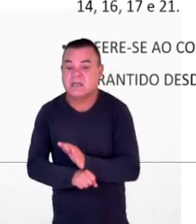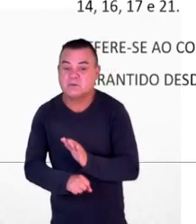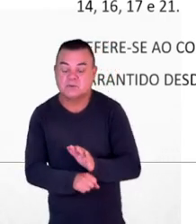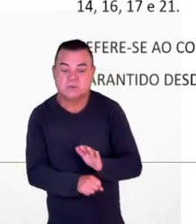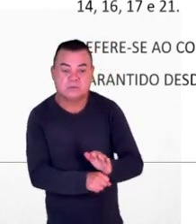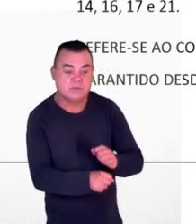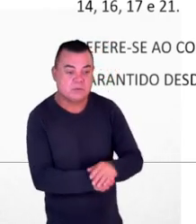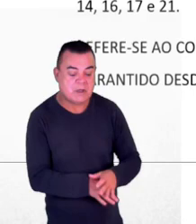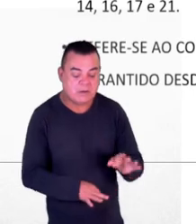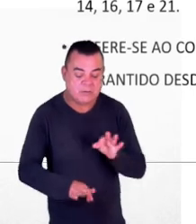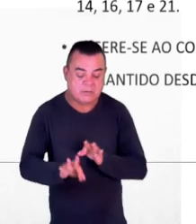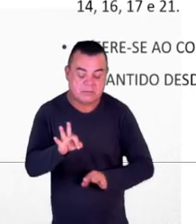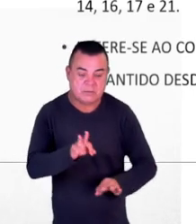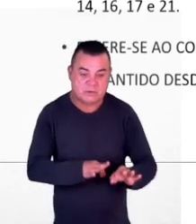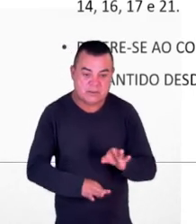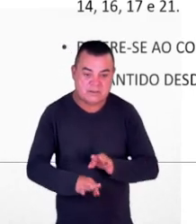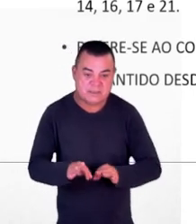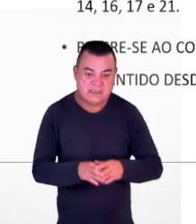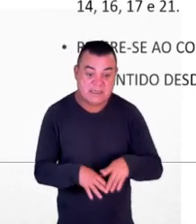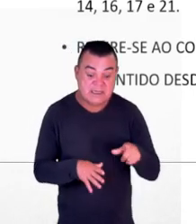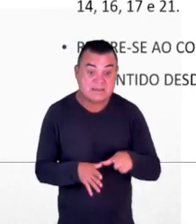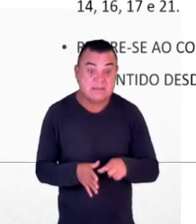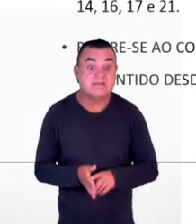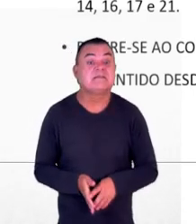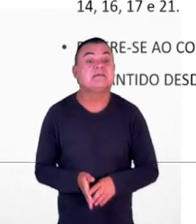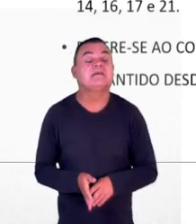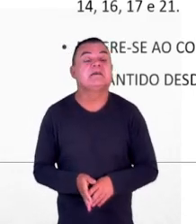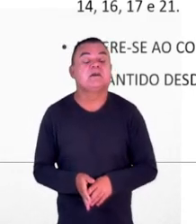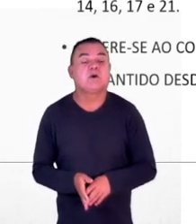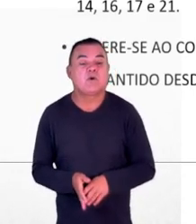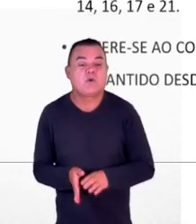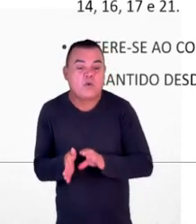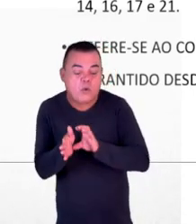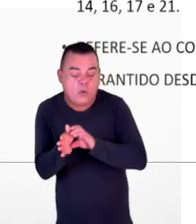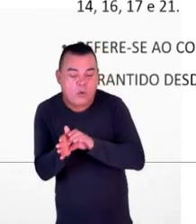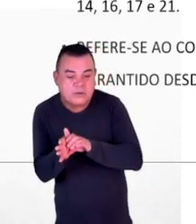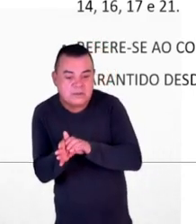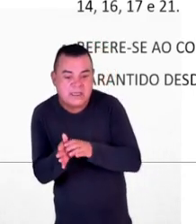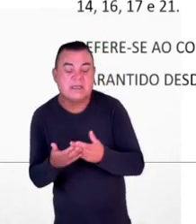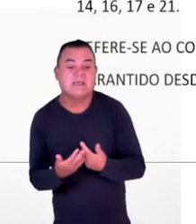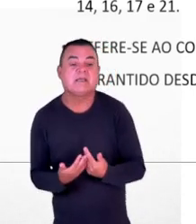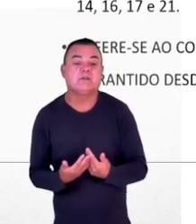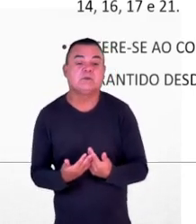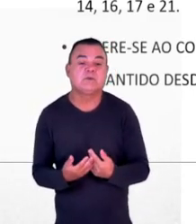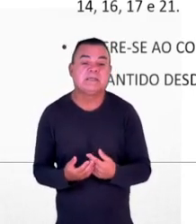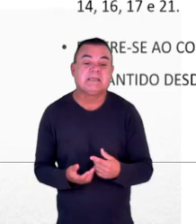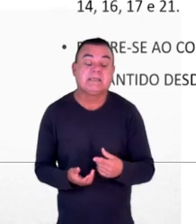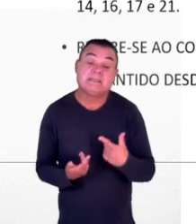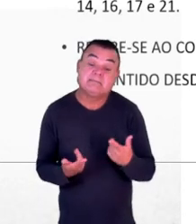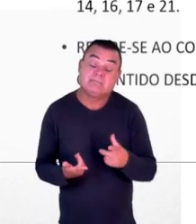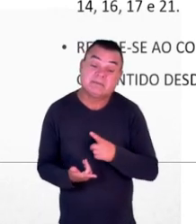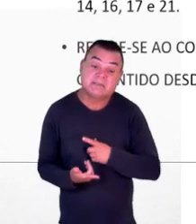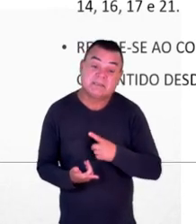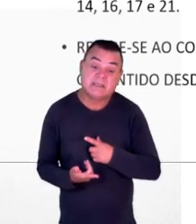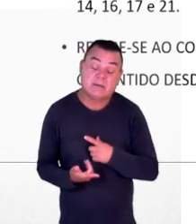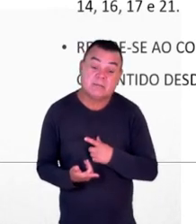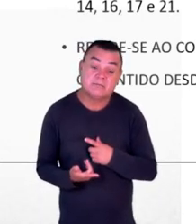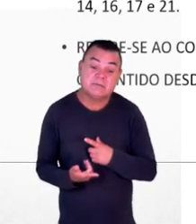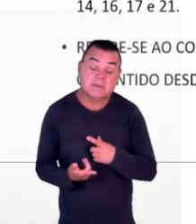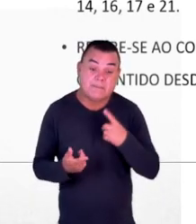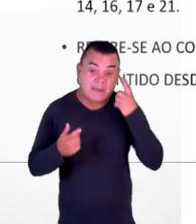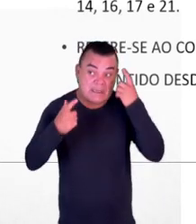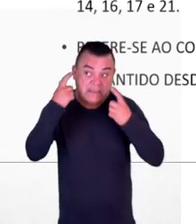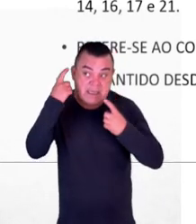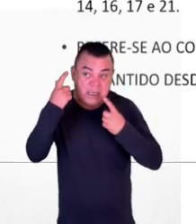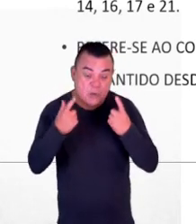a a elaborar esses conceitos né E a preocupação justamente número um dele e e é a